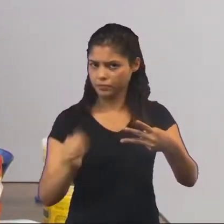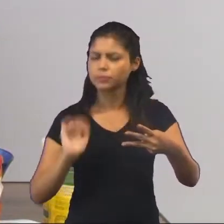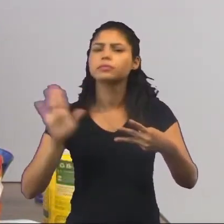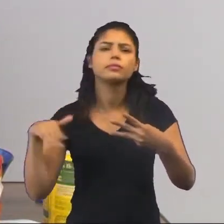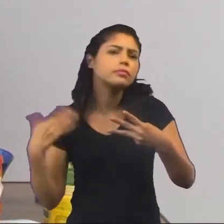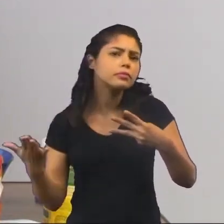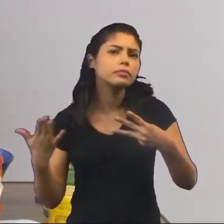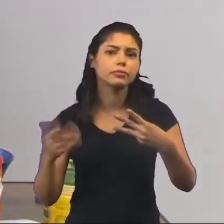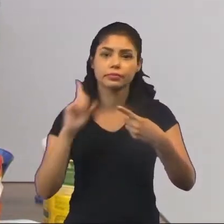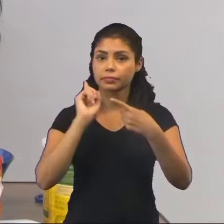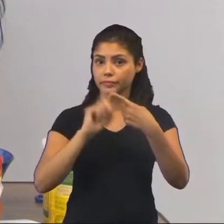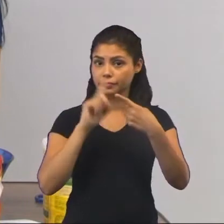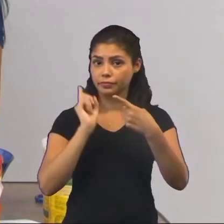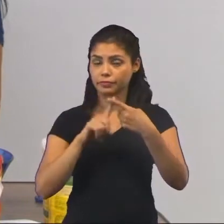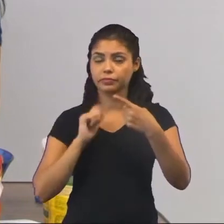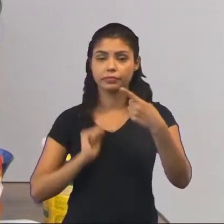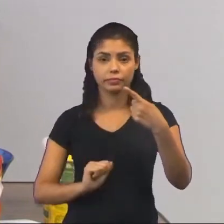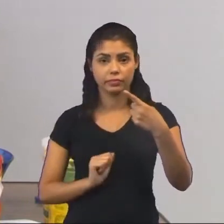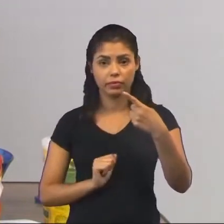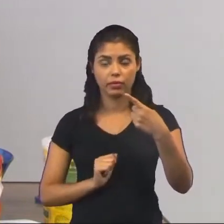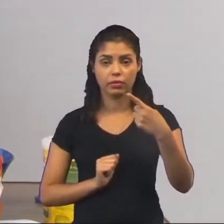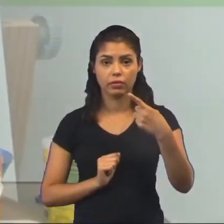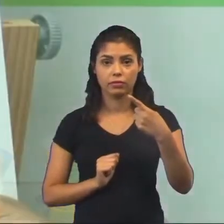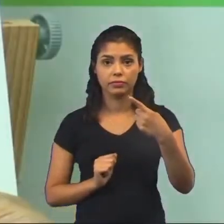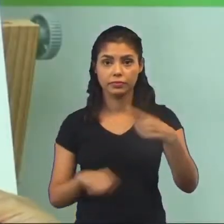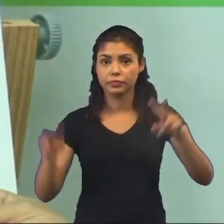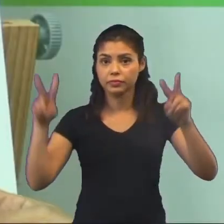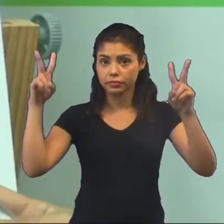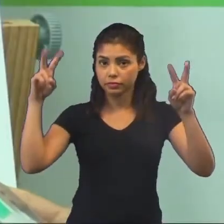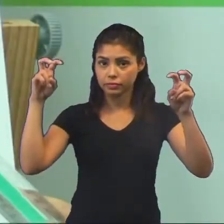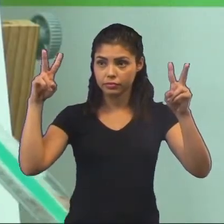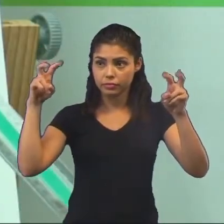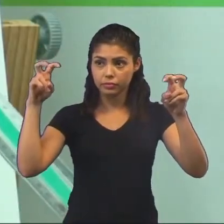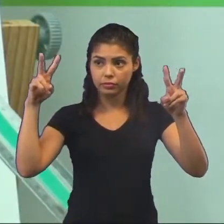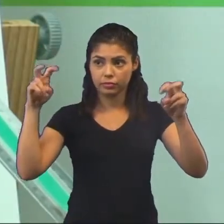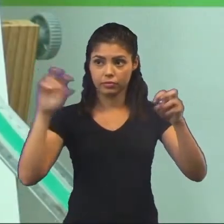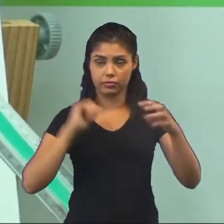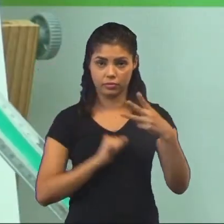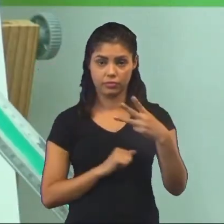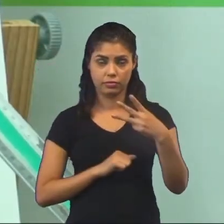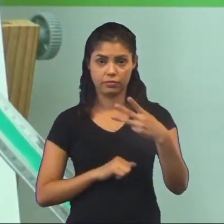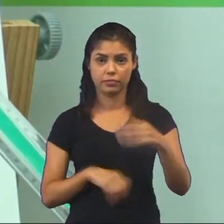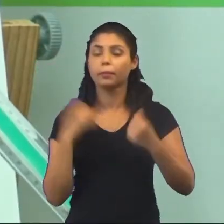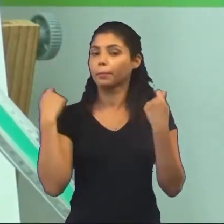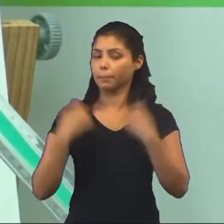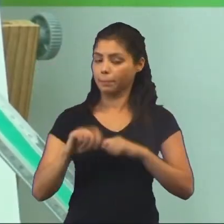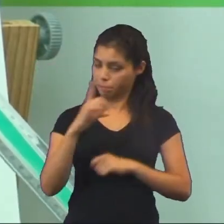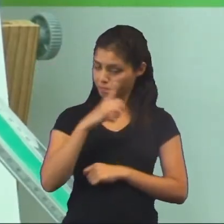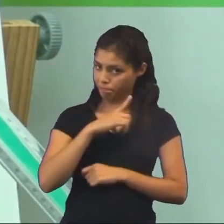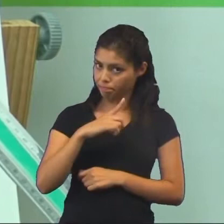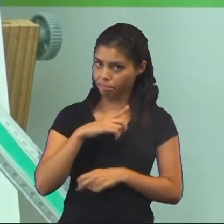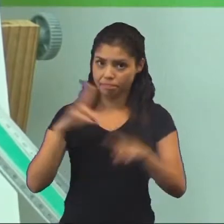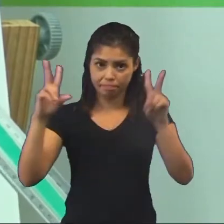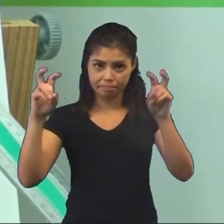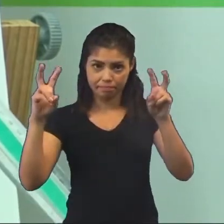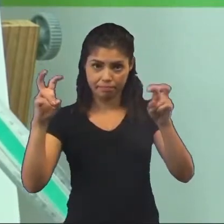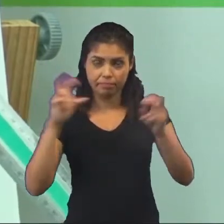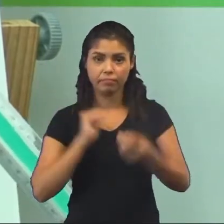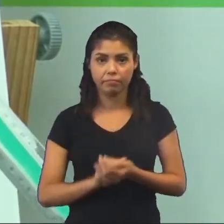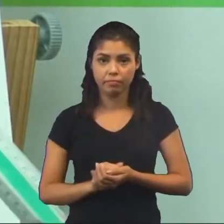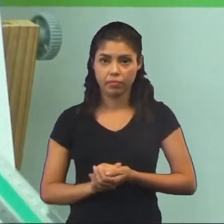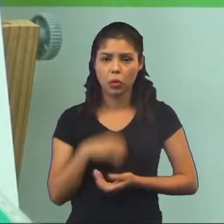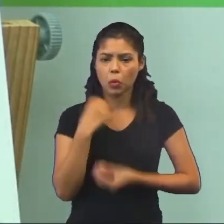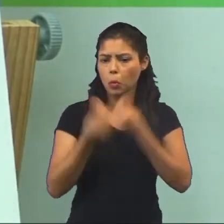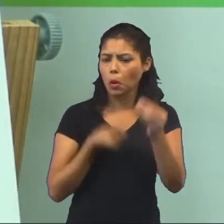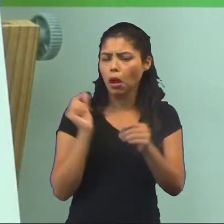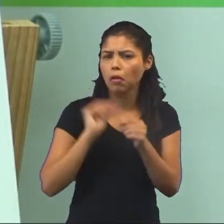são elas? Primeira parte é o título. Tem que ter o título na receita, senão